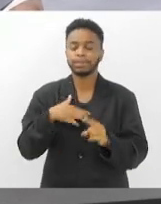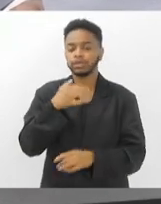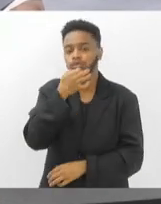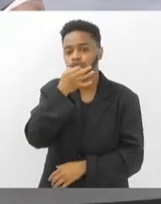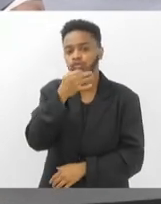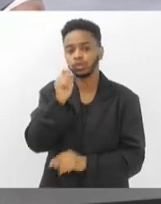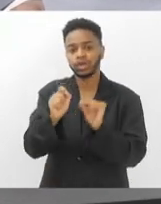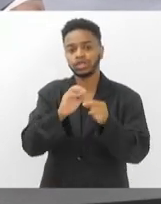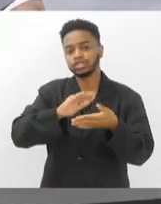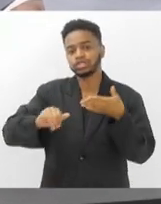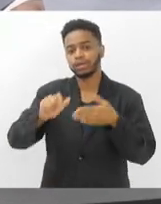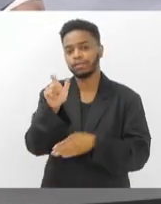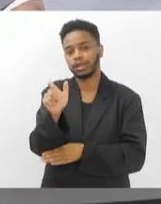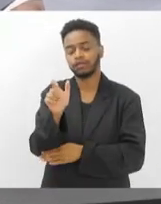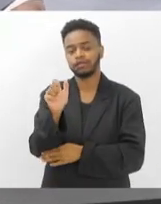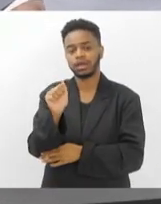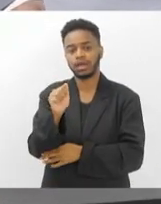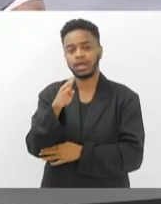o abordem e